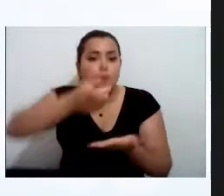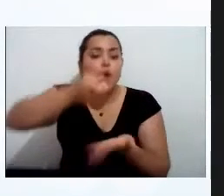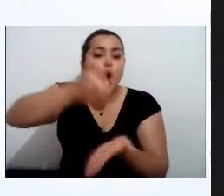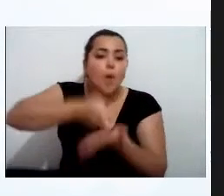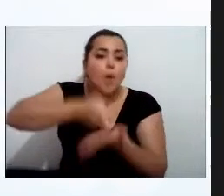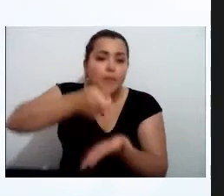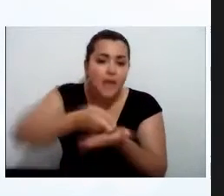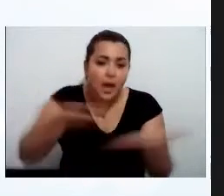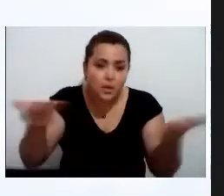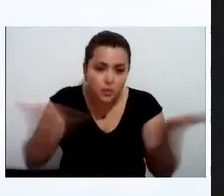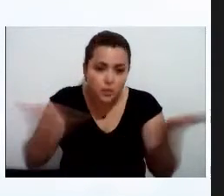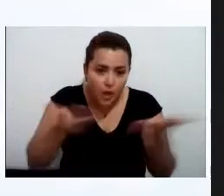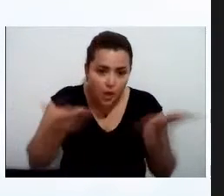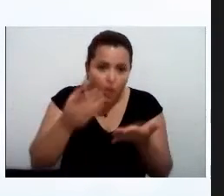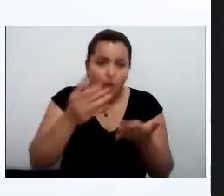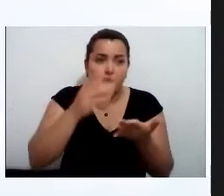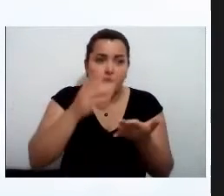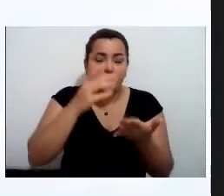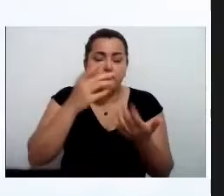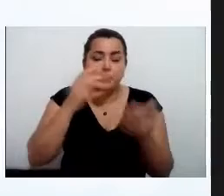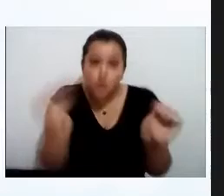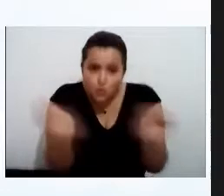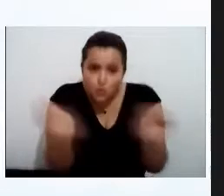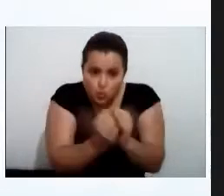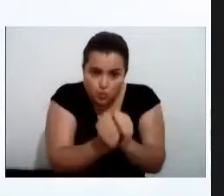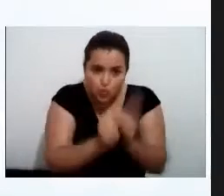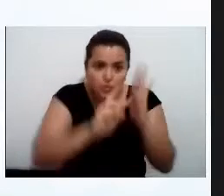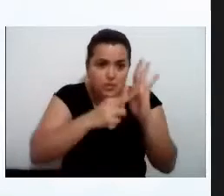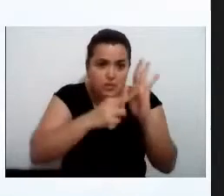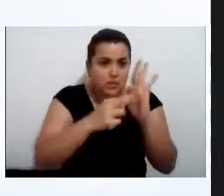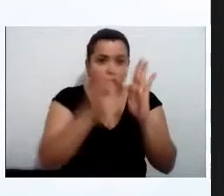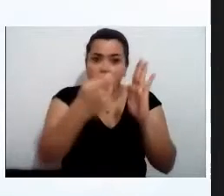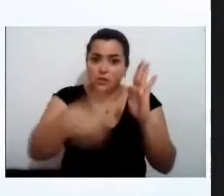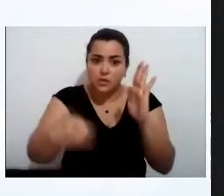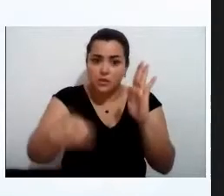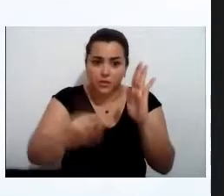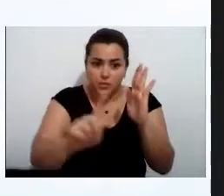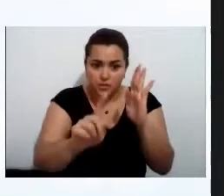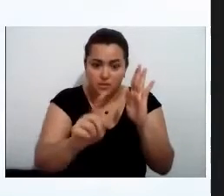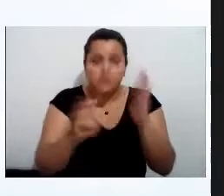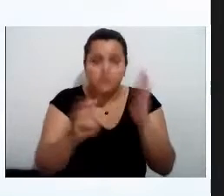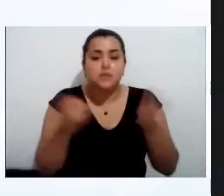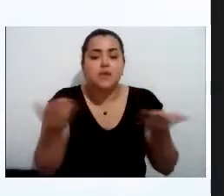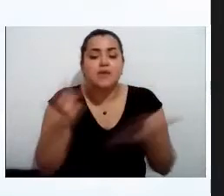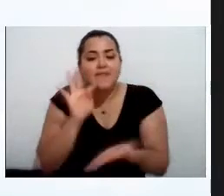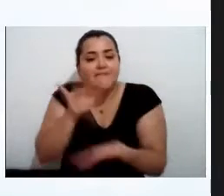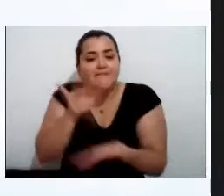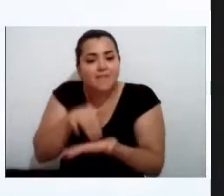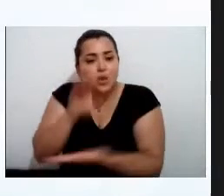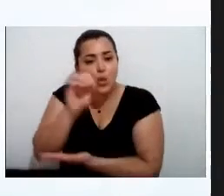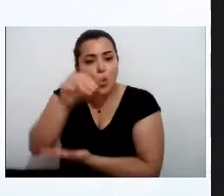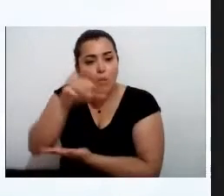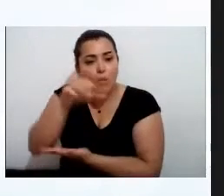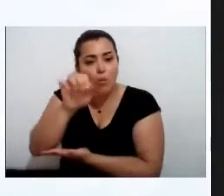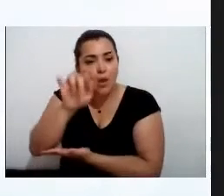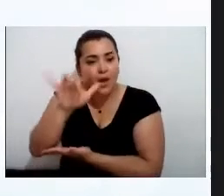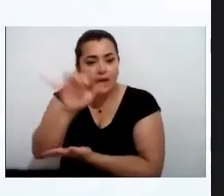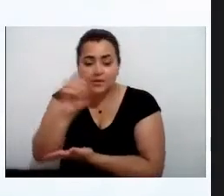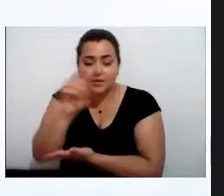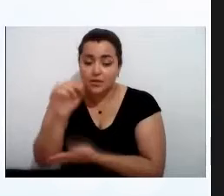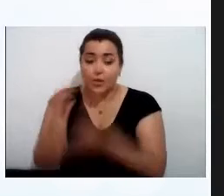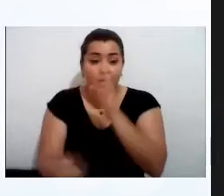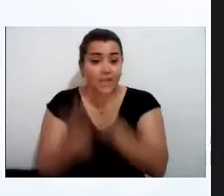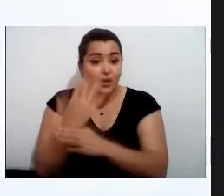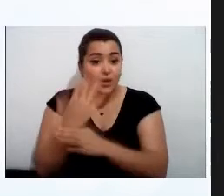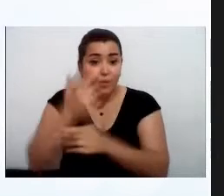da homologação das rescisões no sindicato. O fim da homologação criou outro problema para os trabalhadores e para